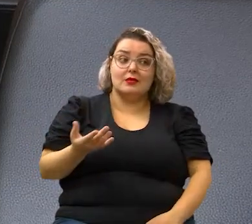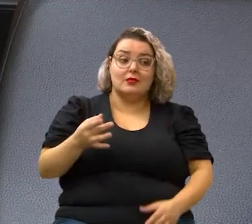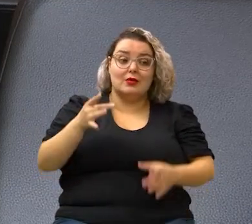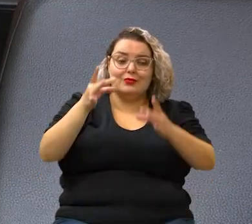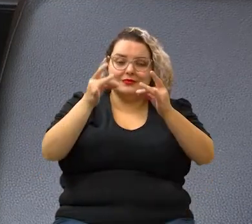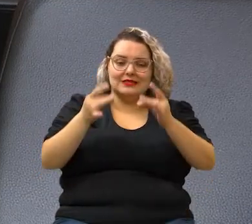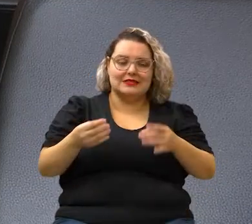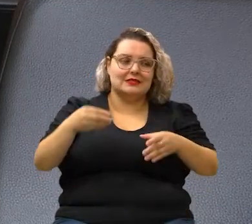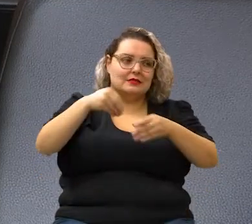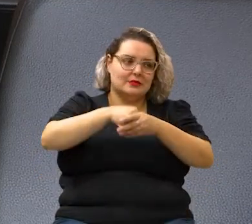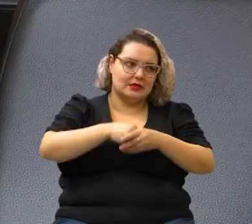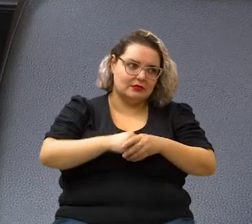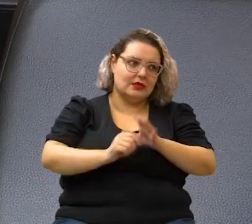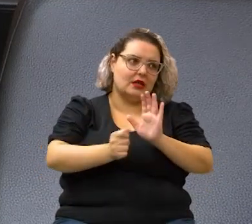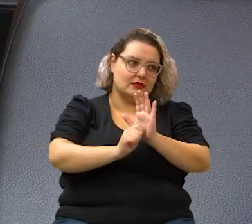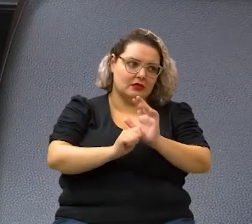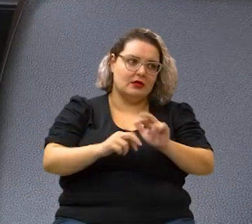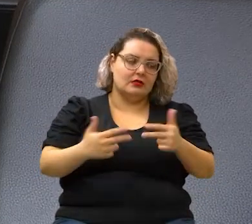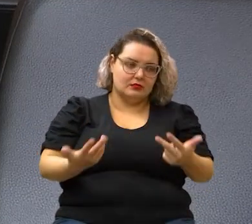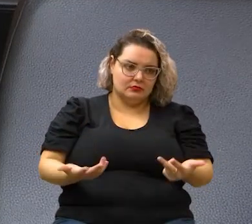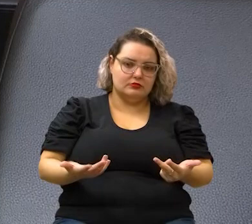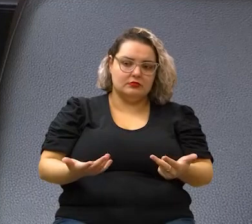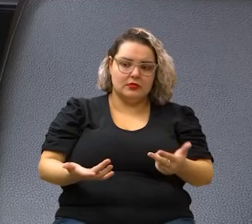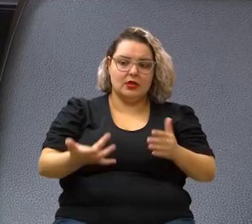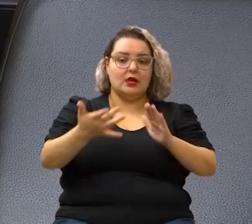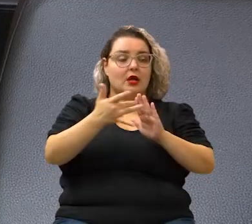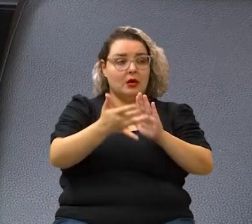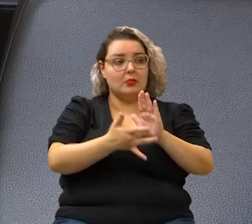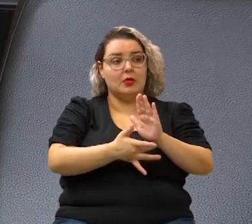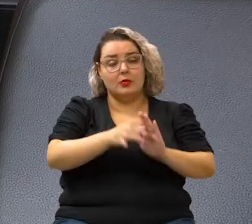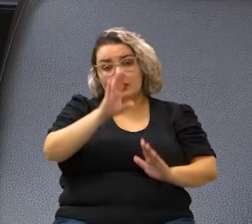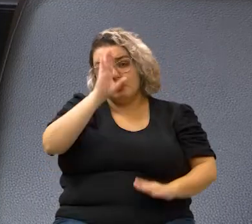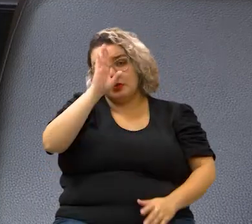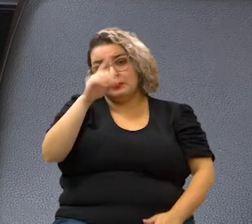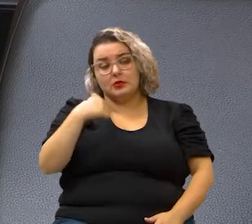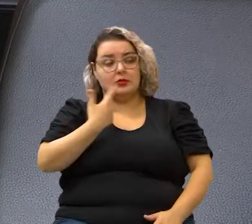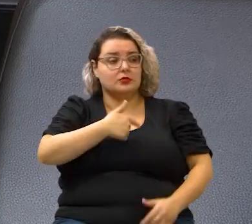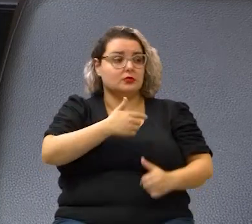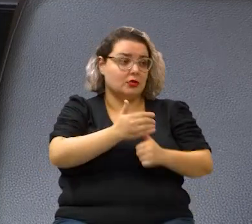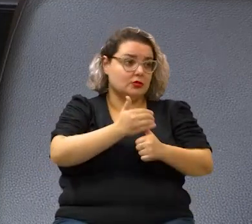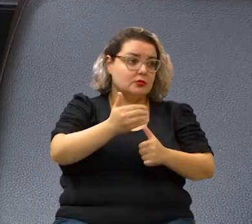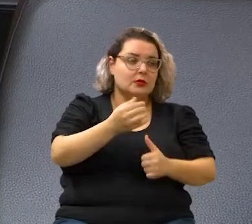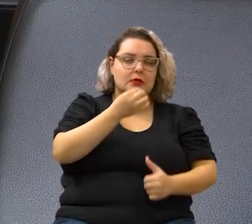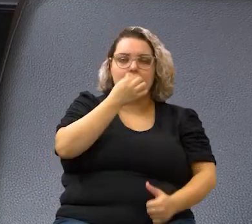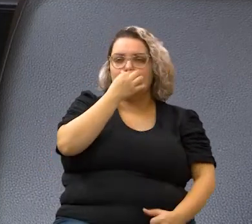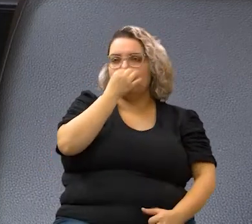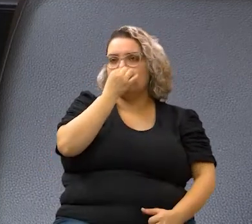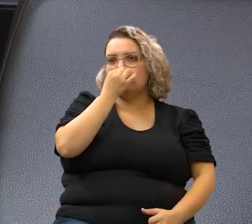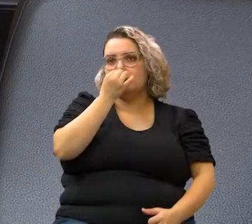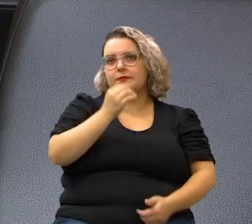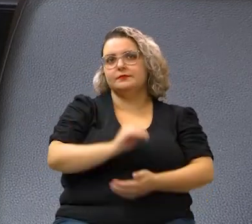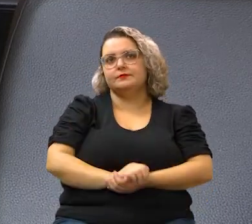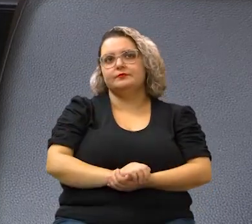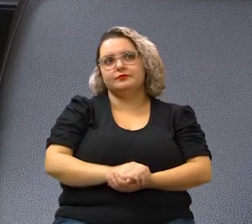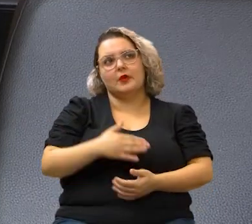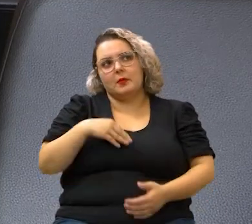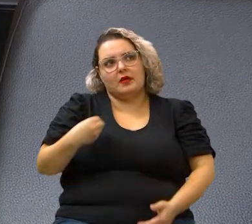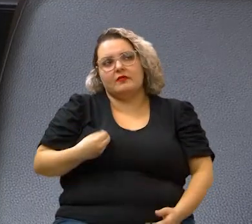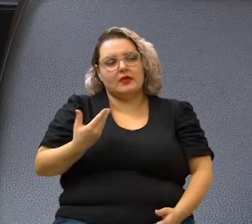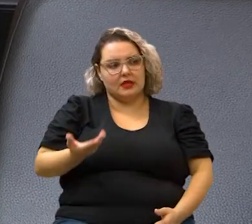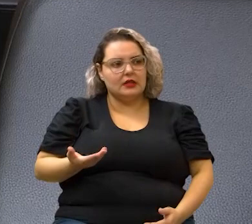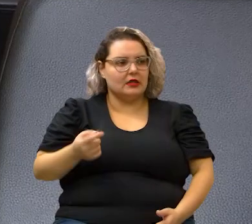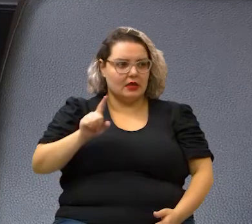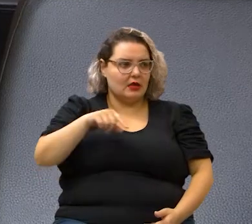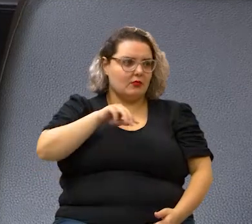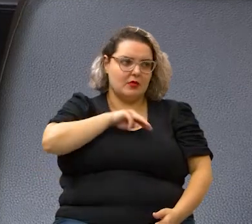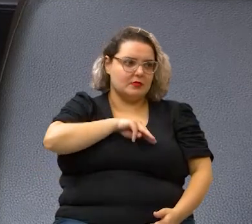a composição dela. Então, como é a pauta principal do nosso mandato, a pauta principal da minha vida,